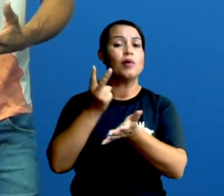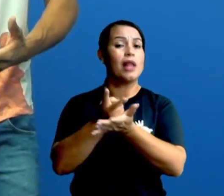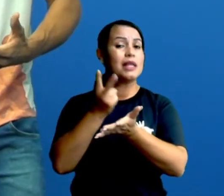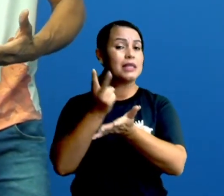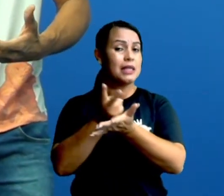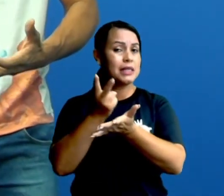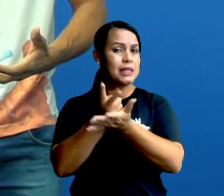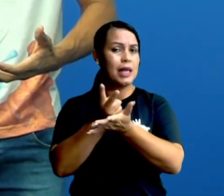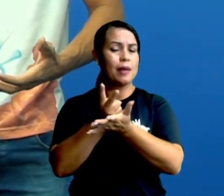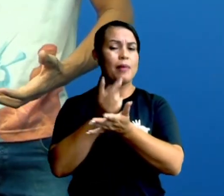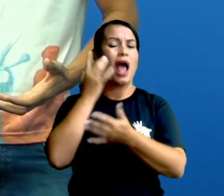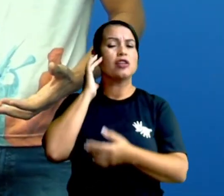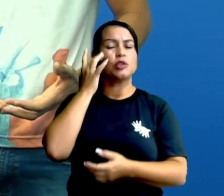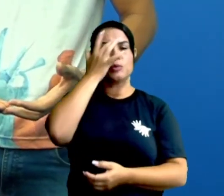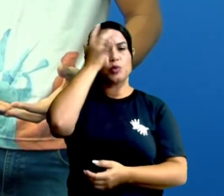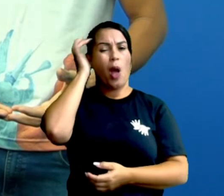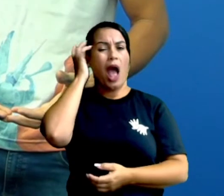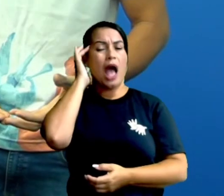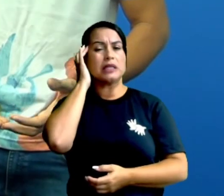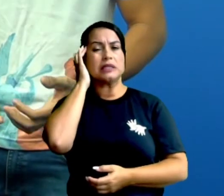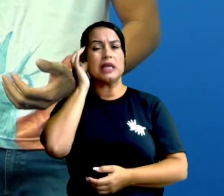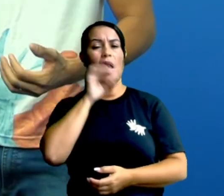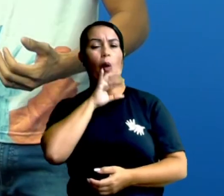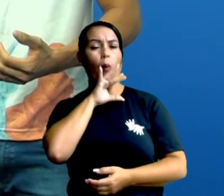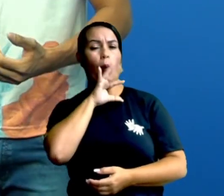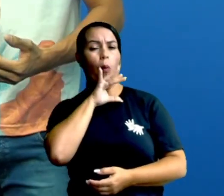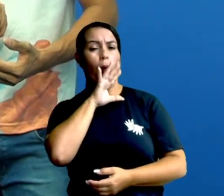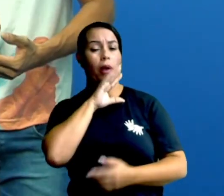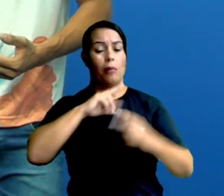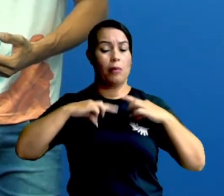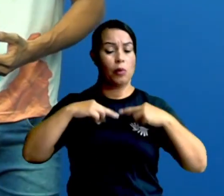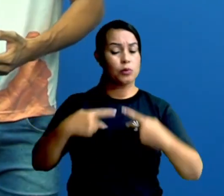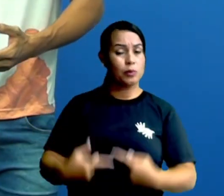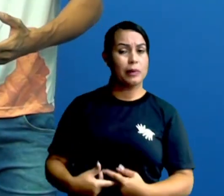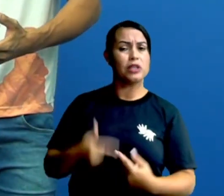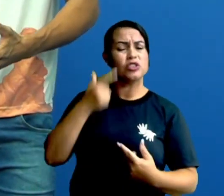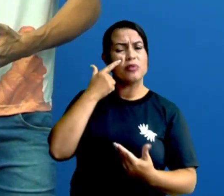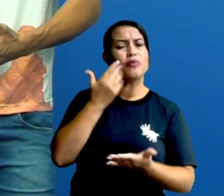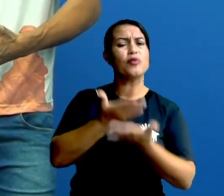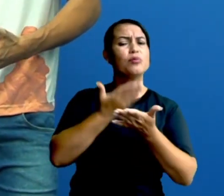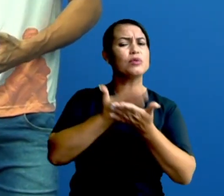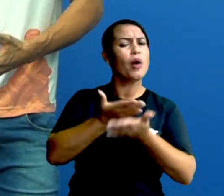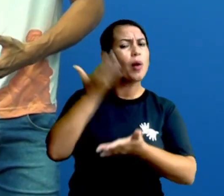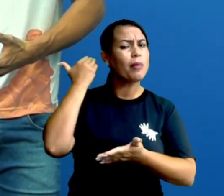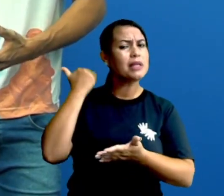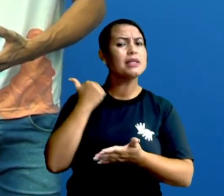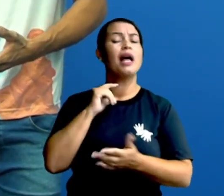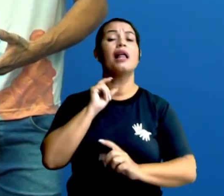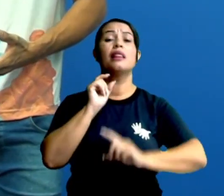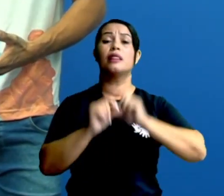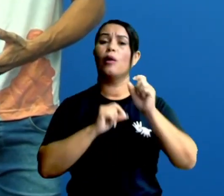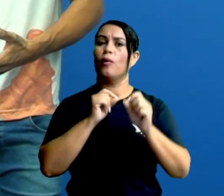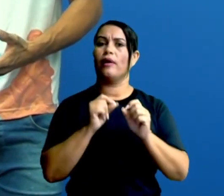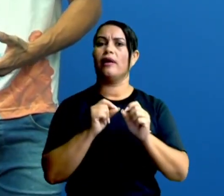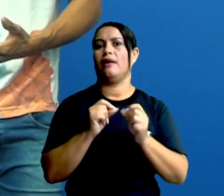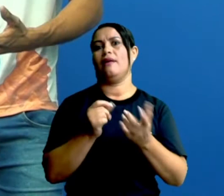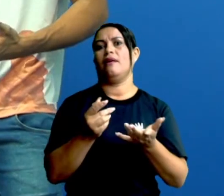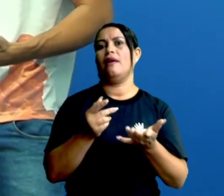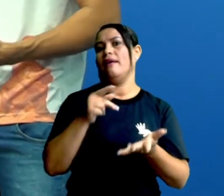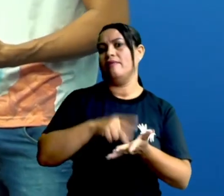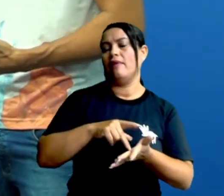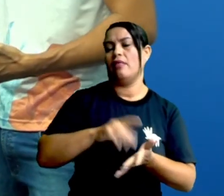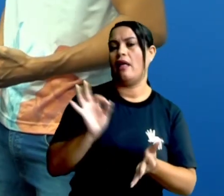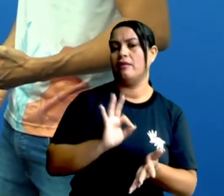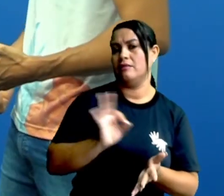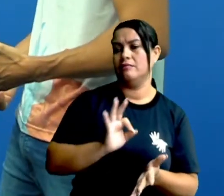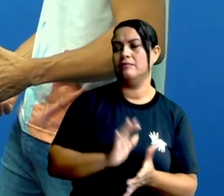sempre fazer mal aos seres humanos, né? E a gente viu lá na nossa aula que nem sempre essa afirmação